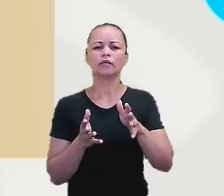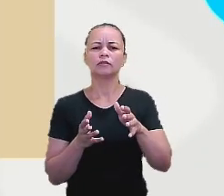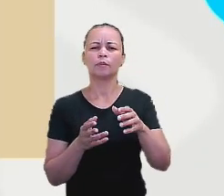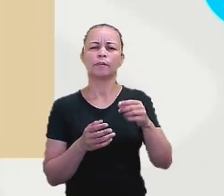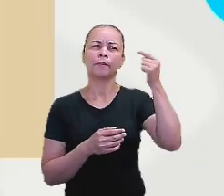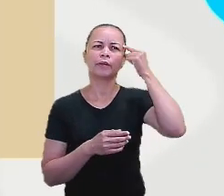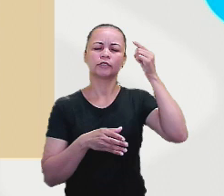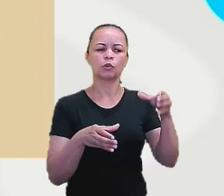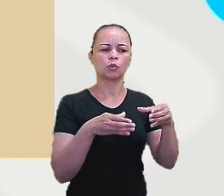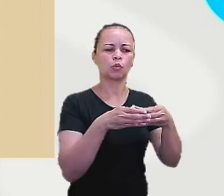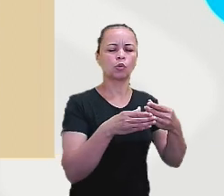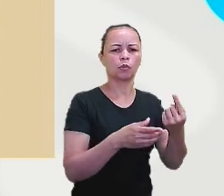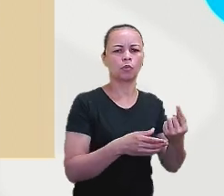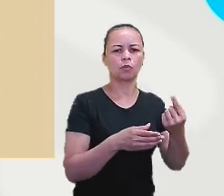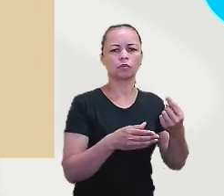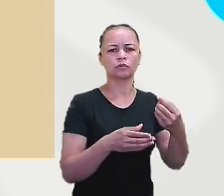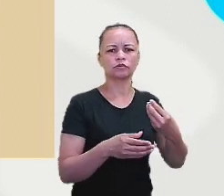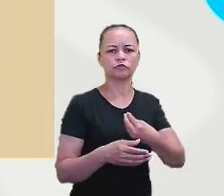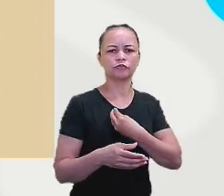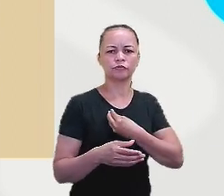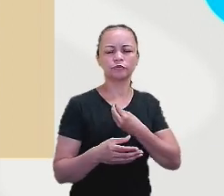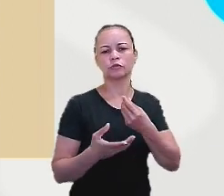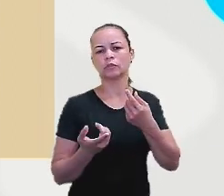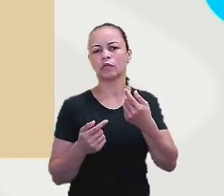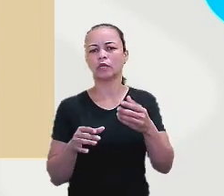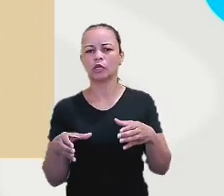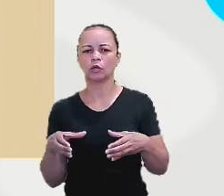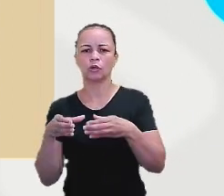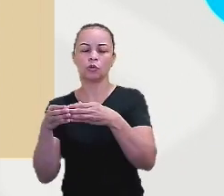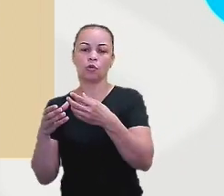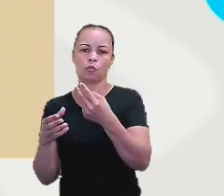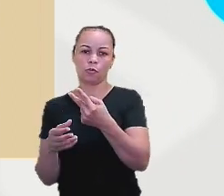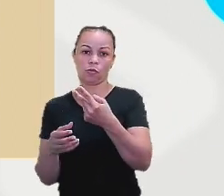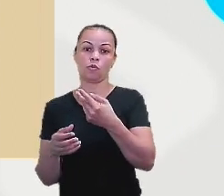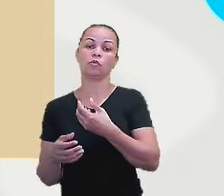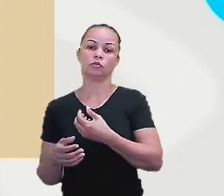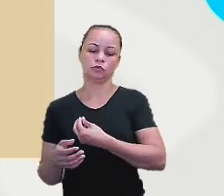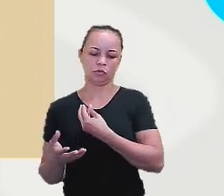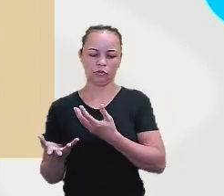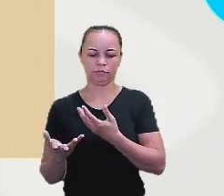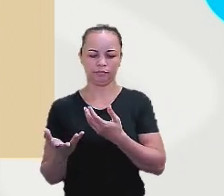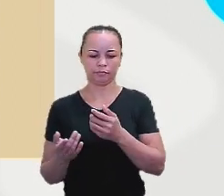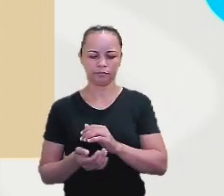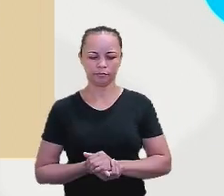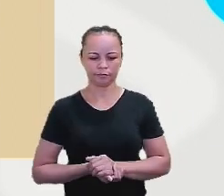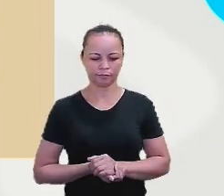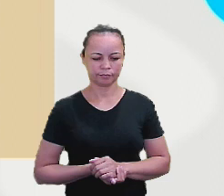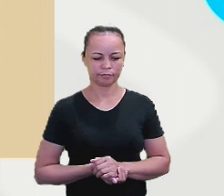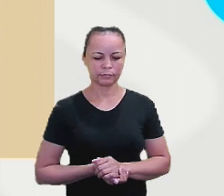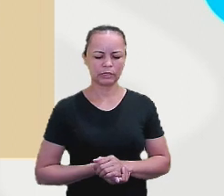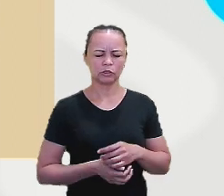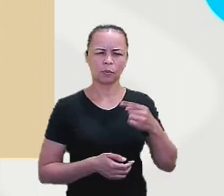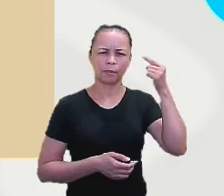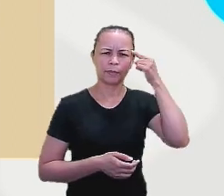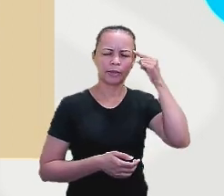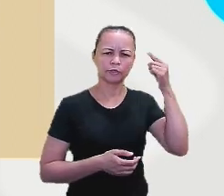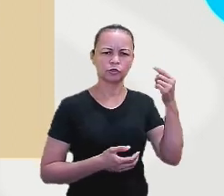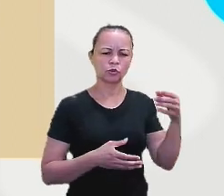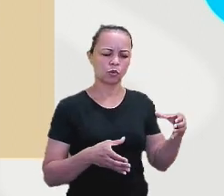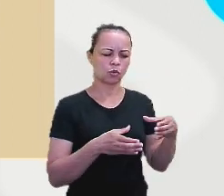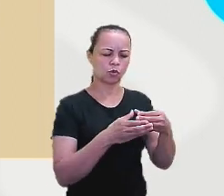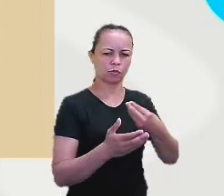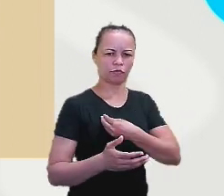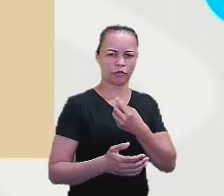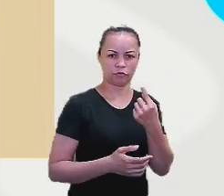Essa interação entre eles dois, a gente chama isso de alelobiose. Quando eu penso que esse ser vivo 1 está interagindo